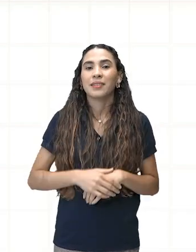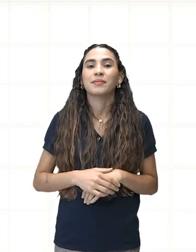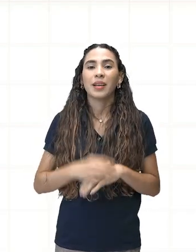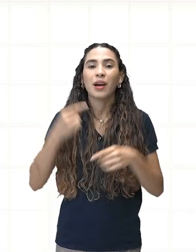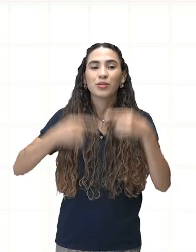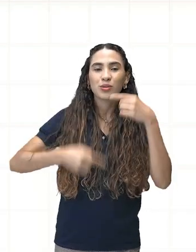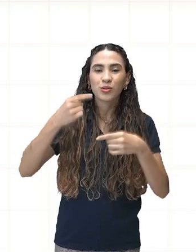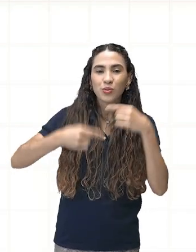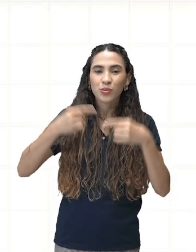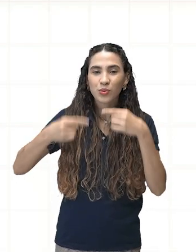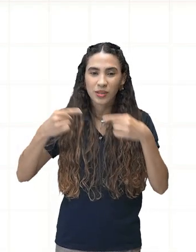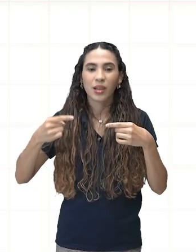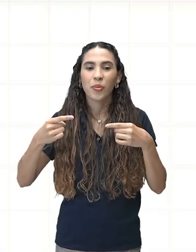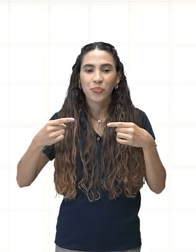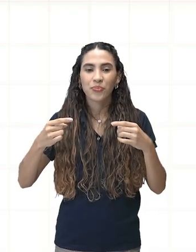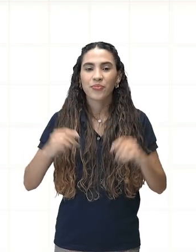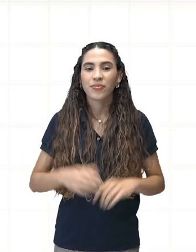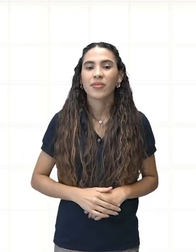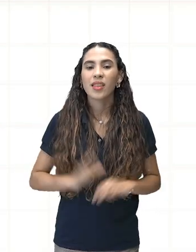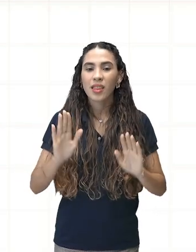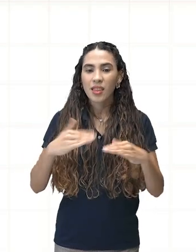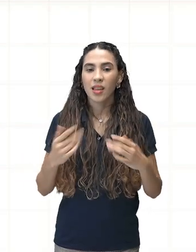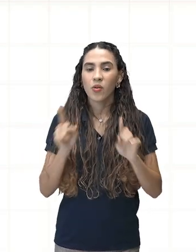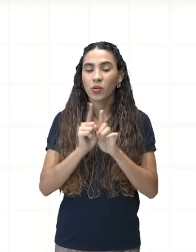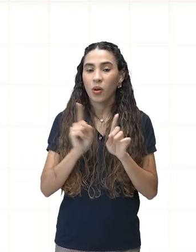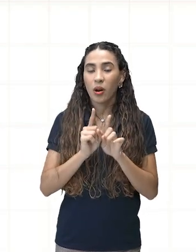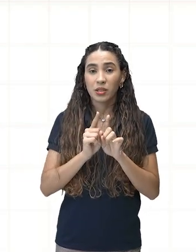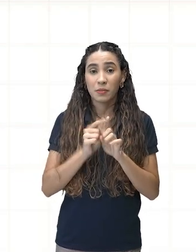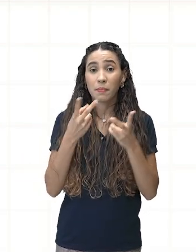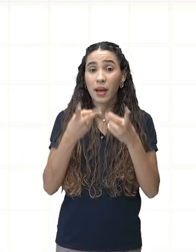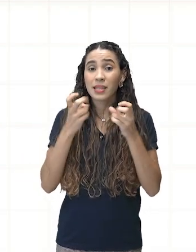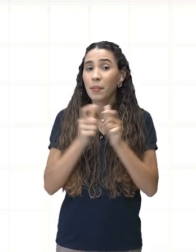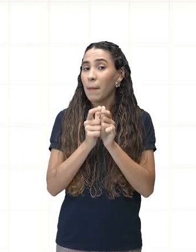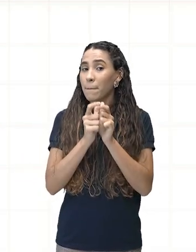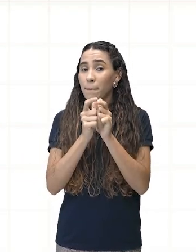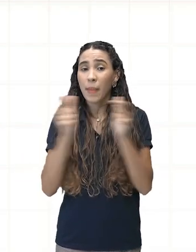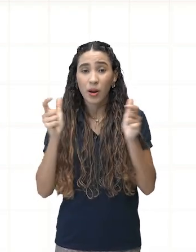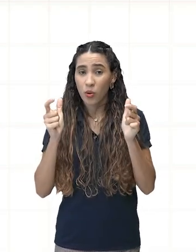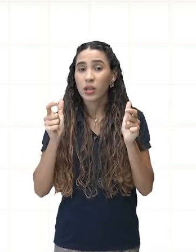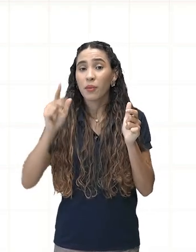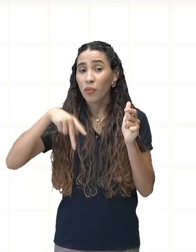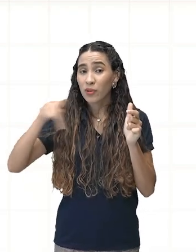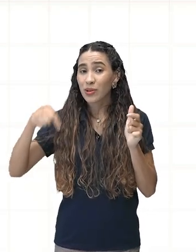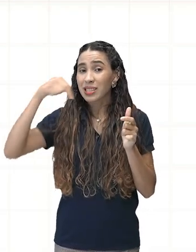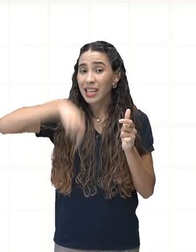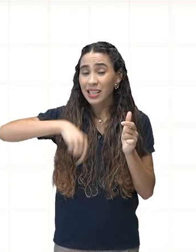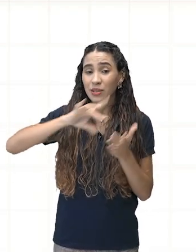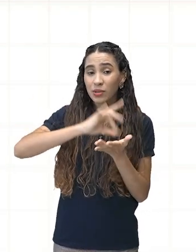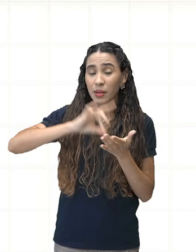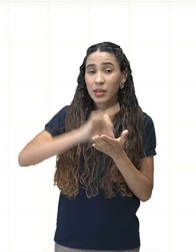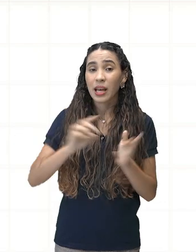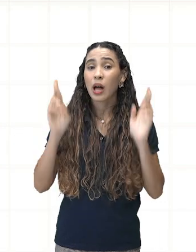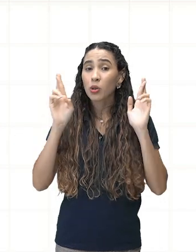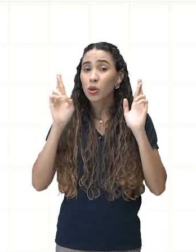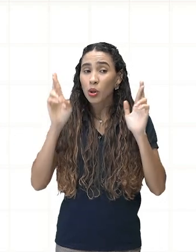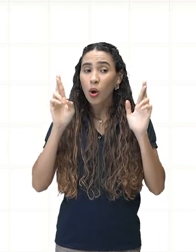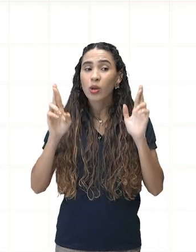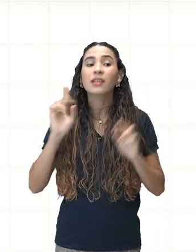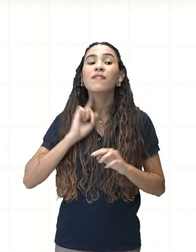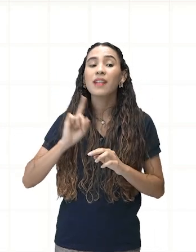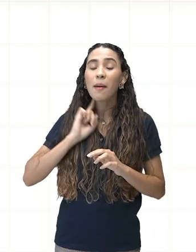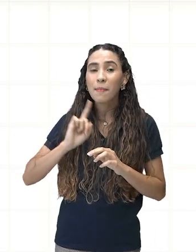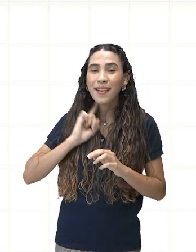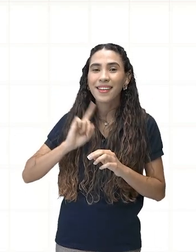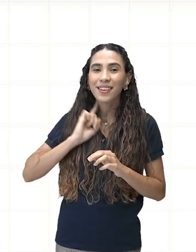calorosas discussões. Bem, a gente observa que a maioria dos professores aqui do CMEAN torcem ali pelo Flamengo,